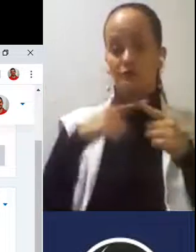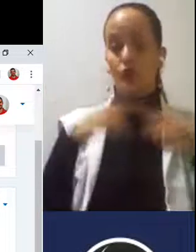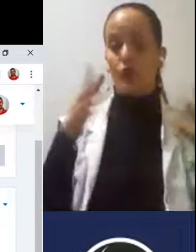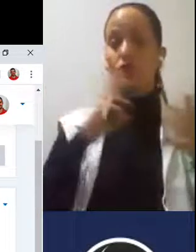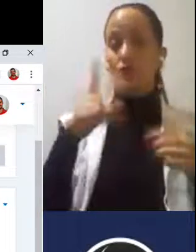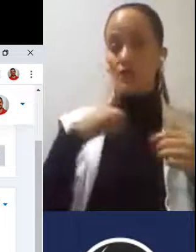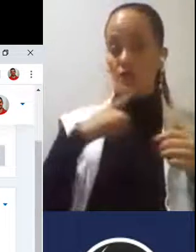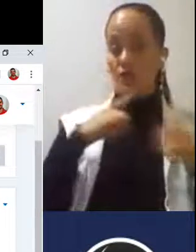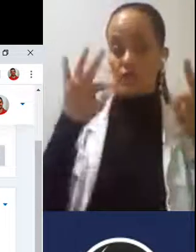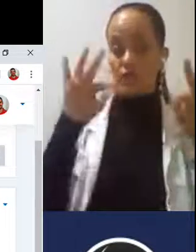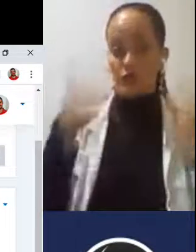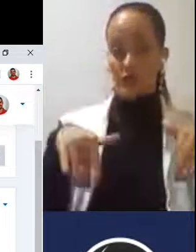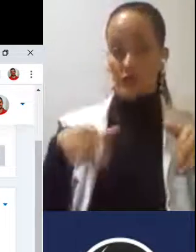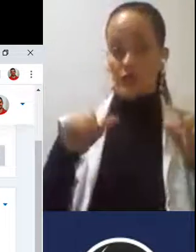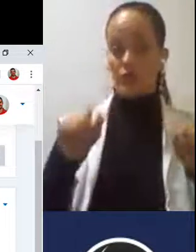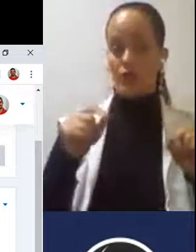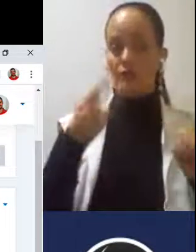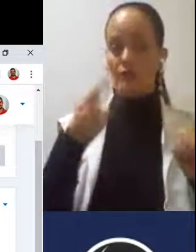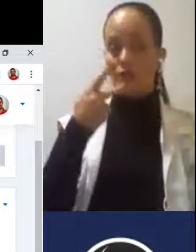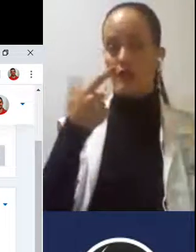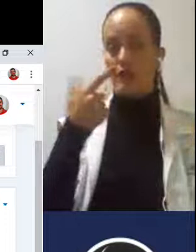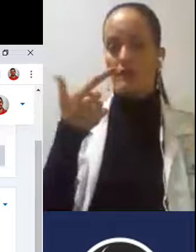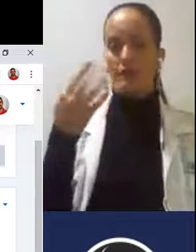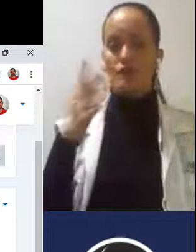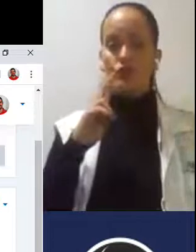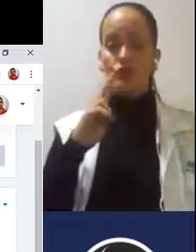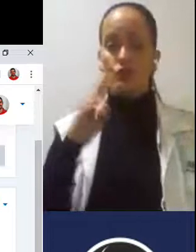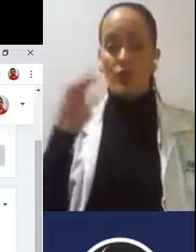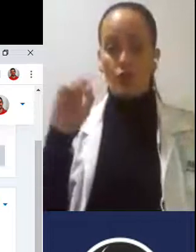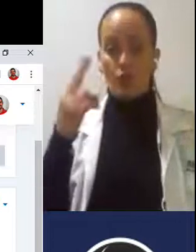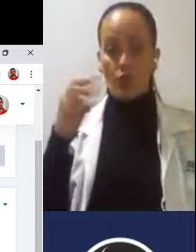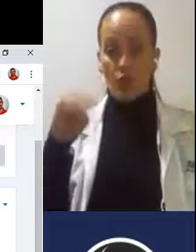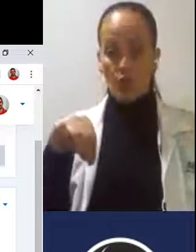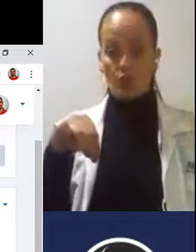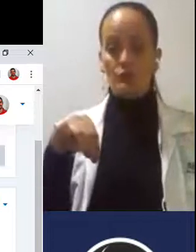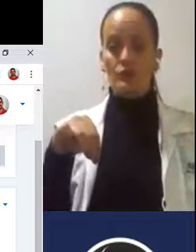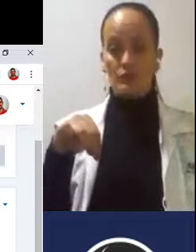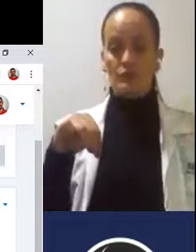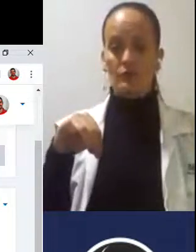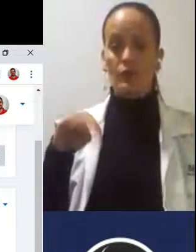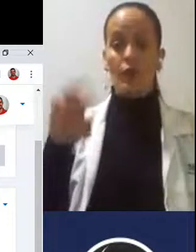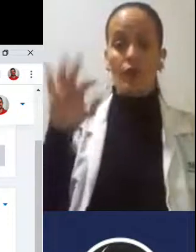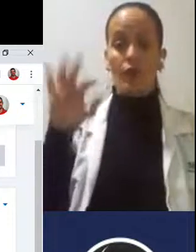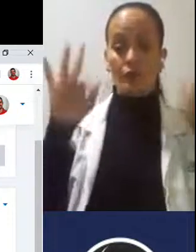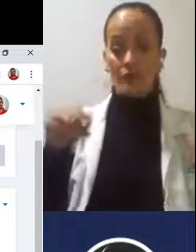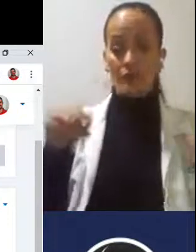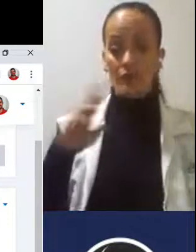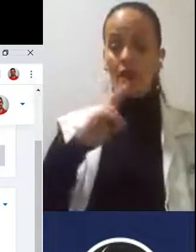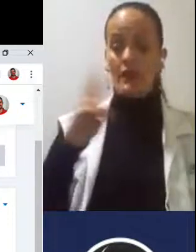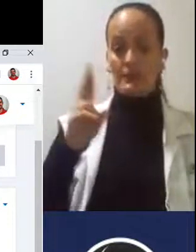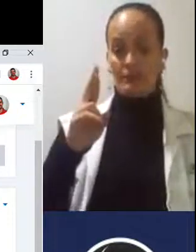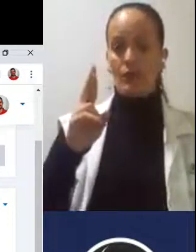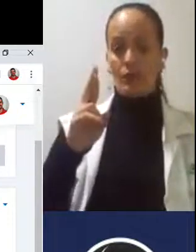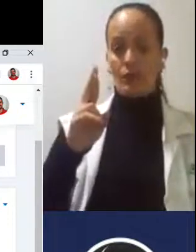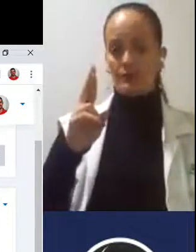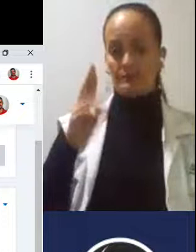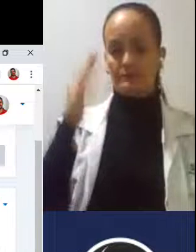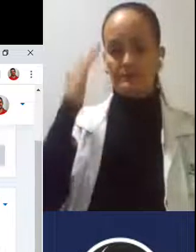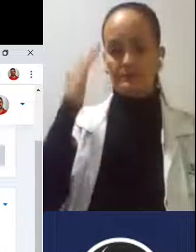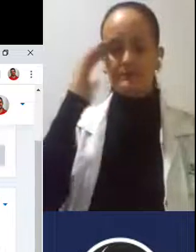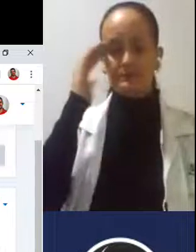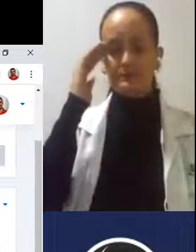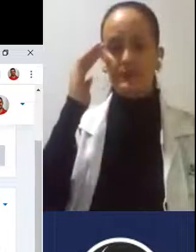resolve, ficou quanto? 24 ohms, certo? Então, a resistência equivalente final, então esses dois resistores aqui, ó, se